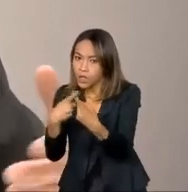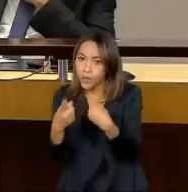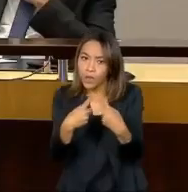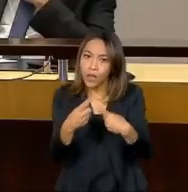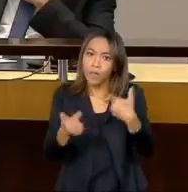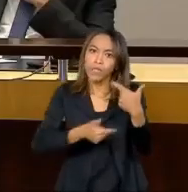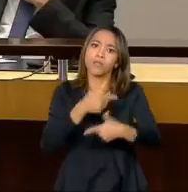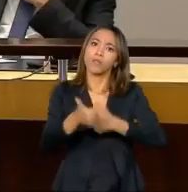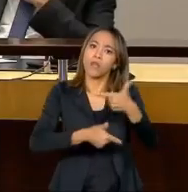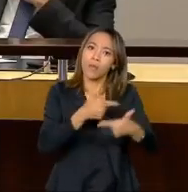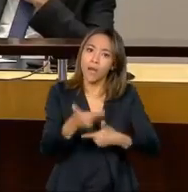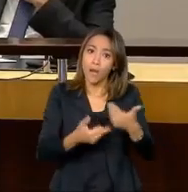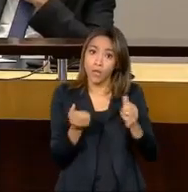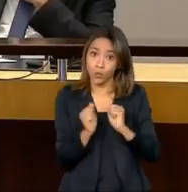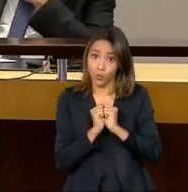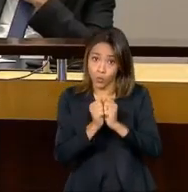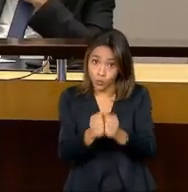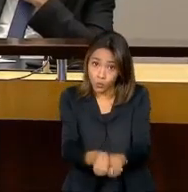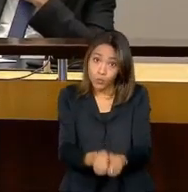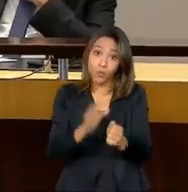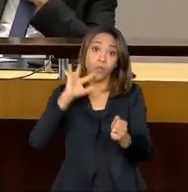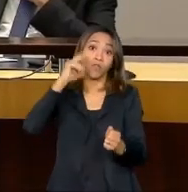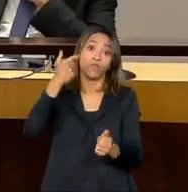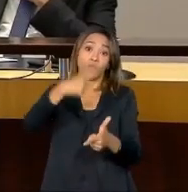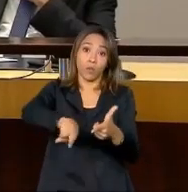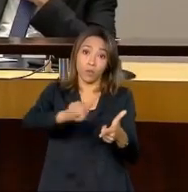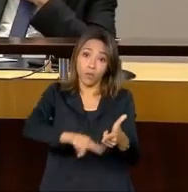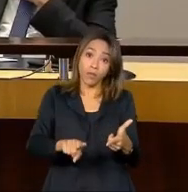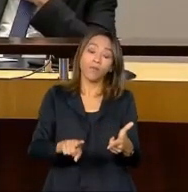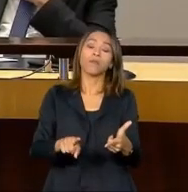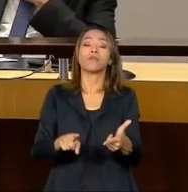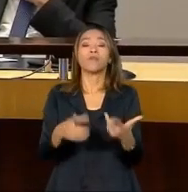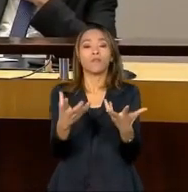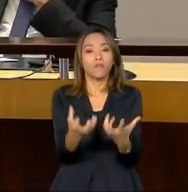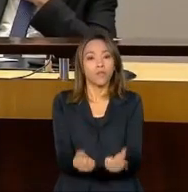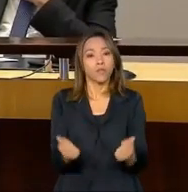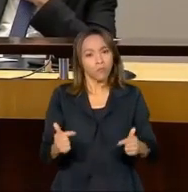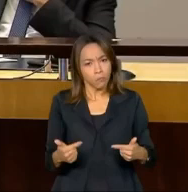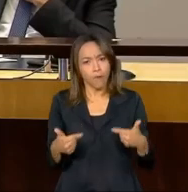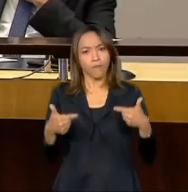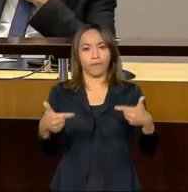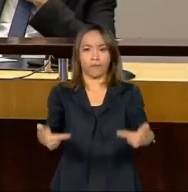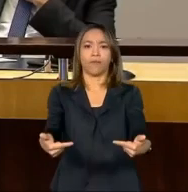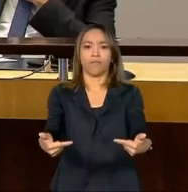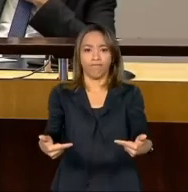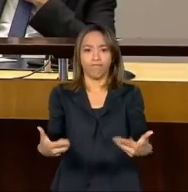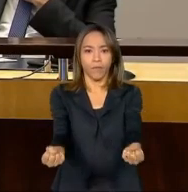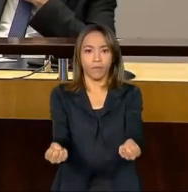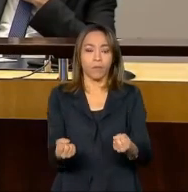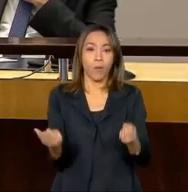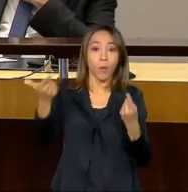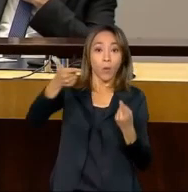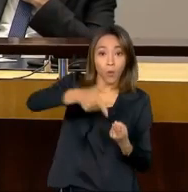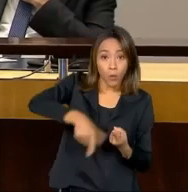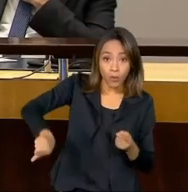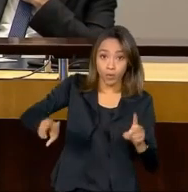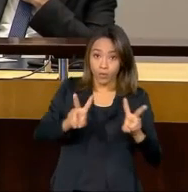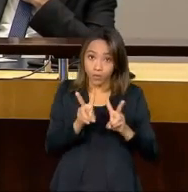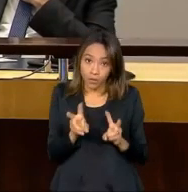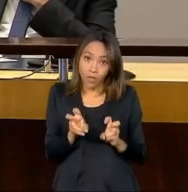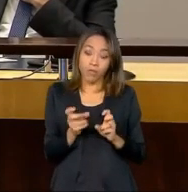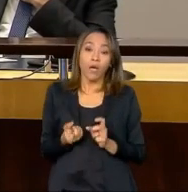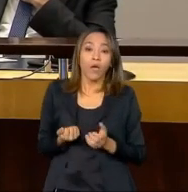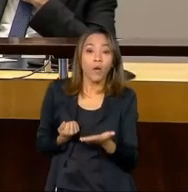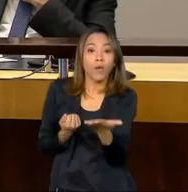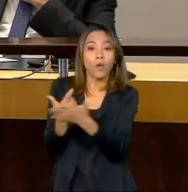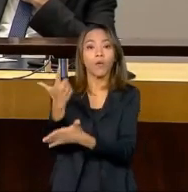junto, procurar resolver problemas juntos, nós vamos avançar mais. Compras governamentais, vi